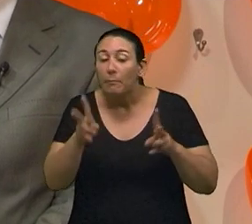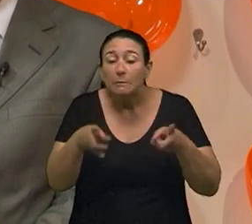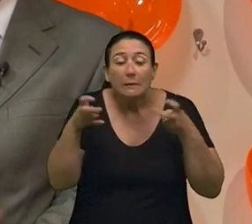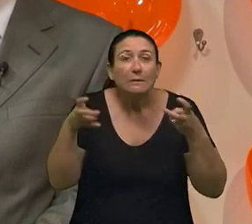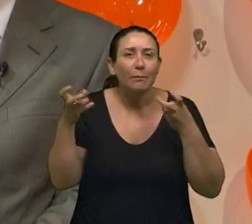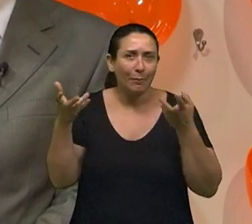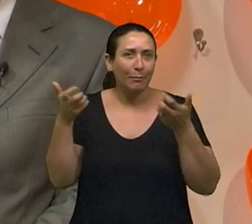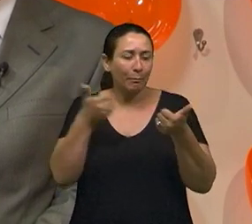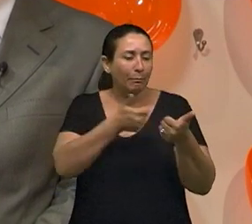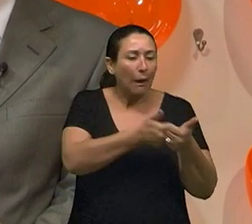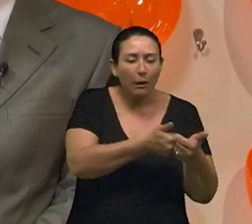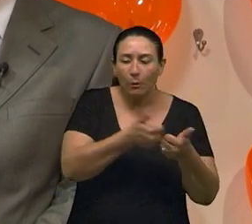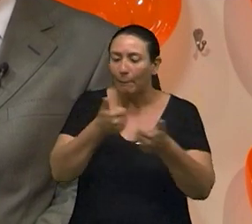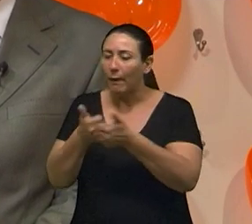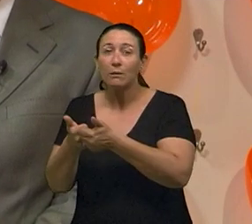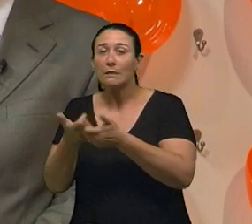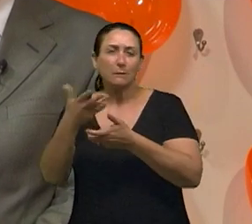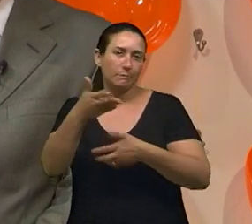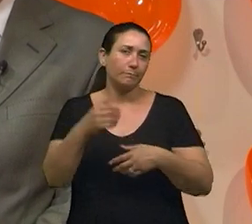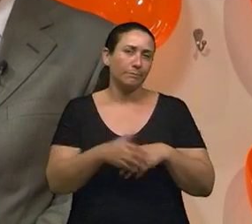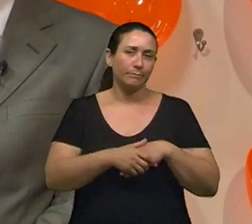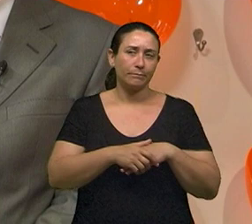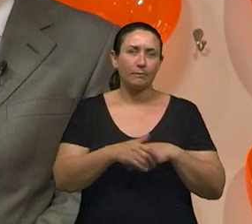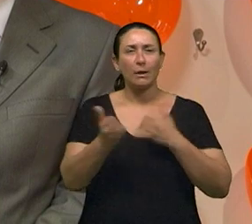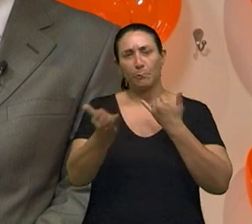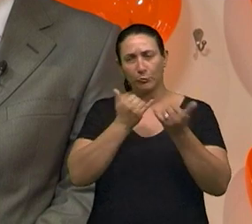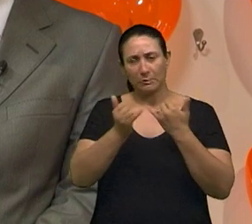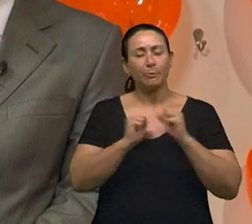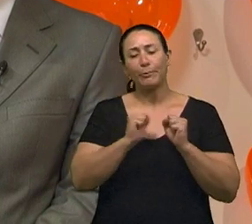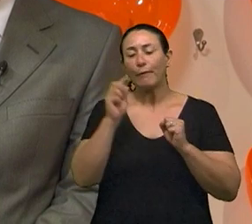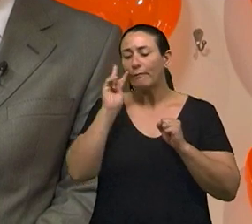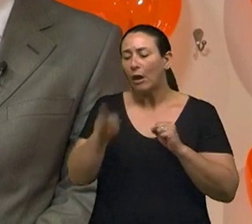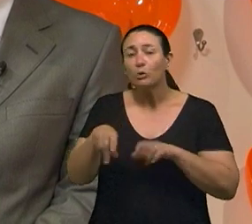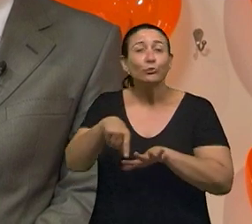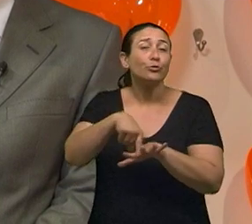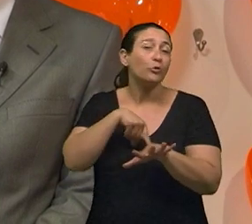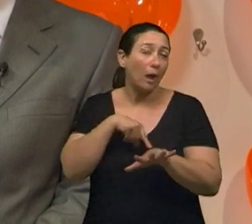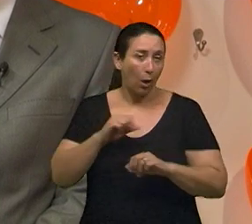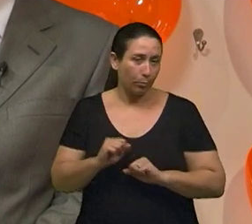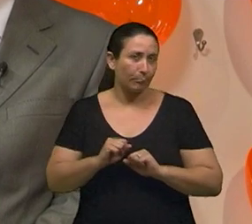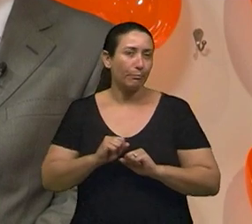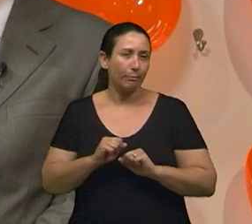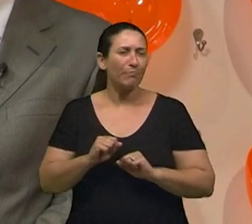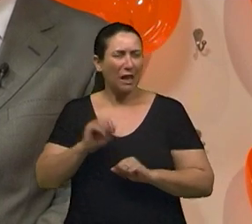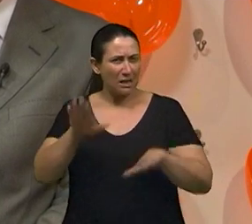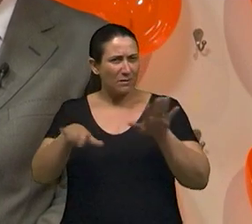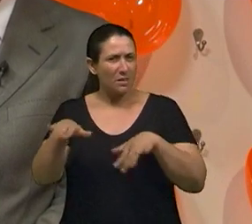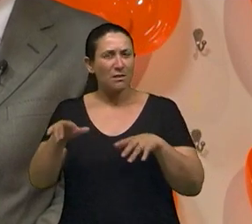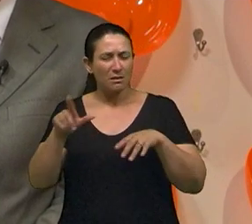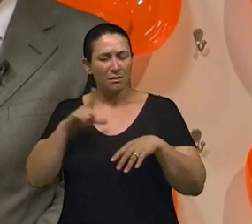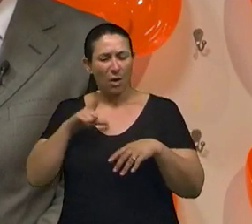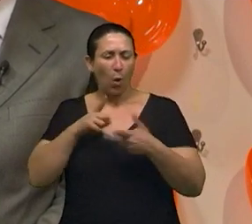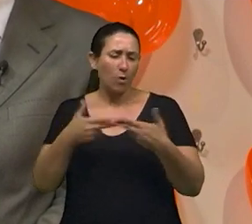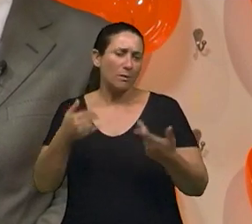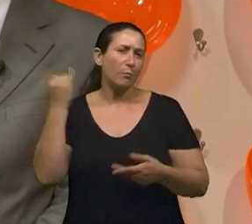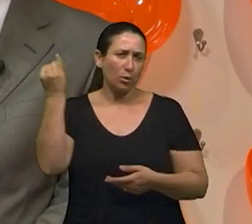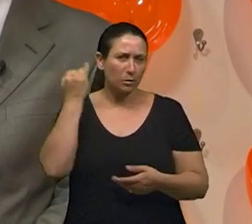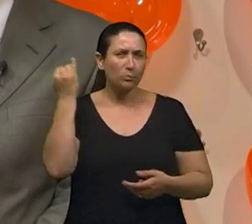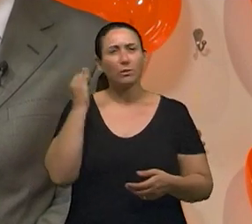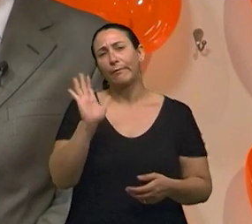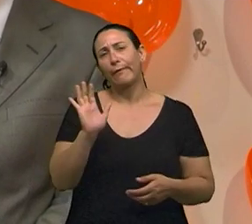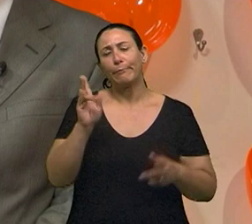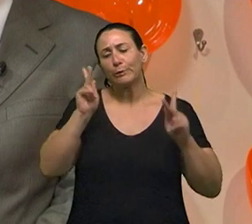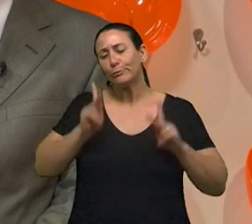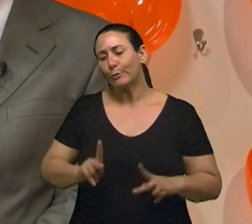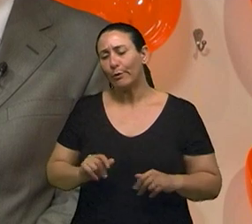coisas próximo dela por exemplo tem que ver o chinelo Então isso é uma outra coisa importante Às vezes a pessoa eh